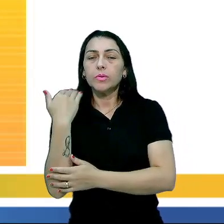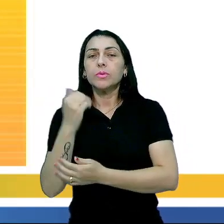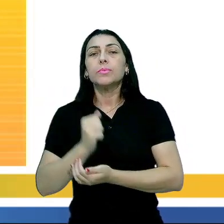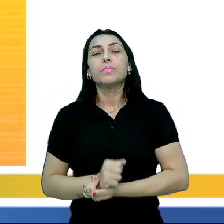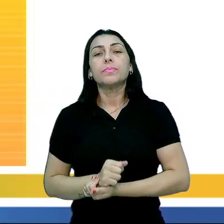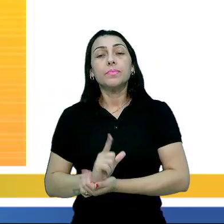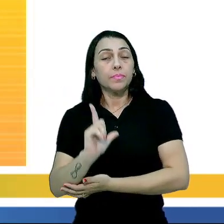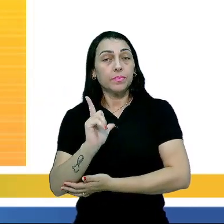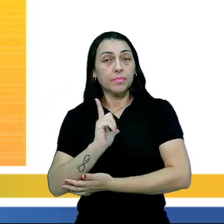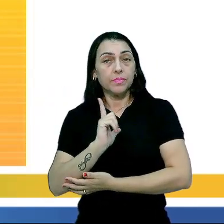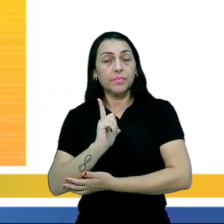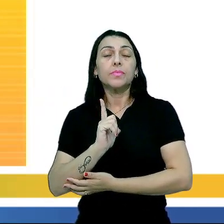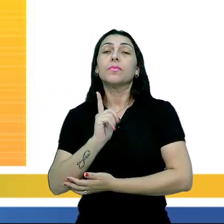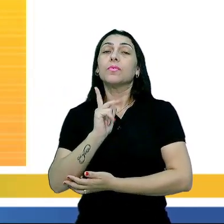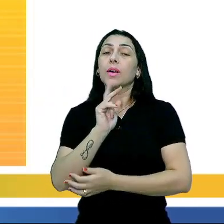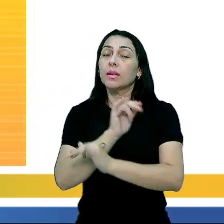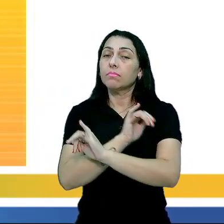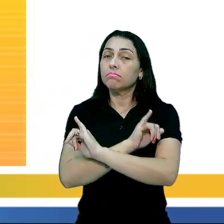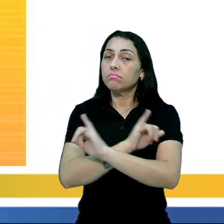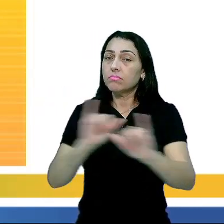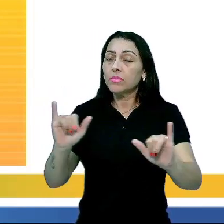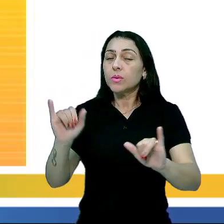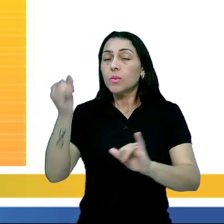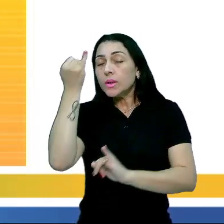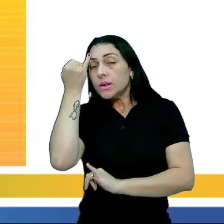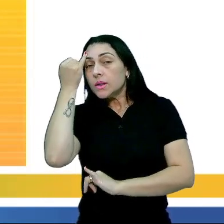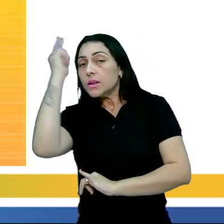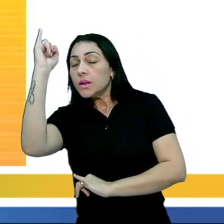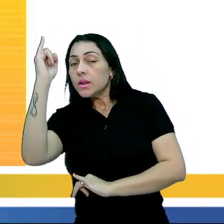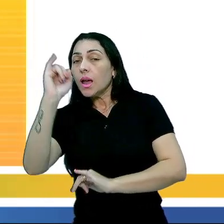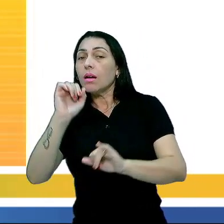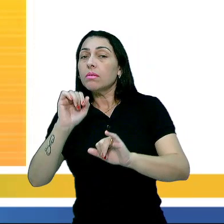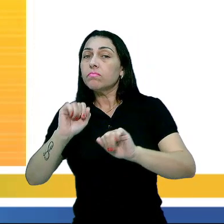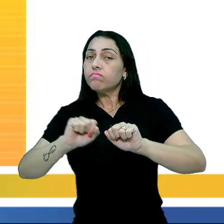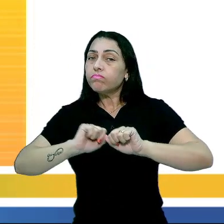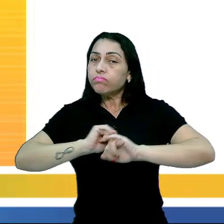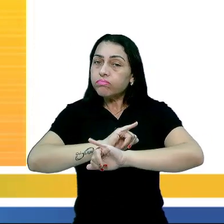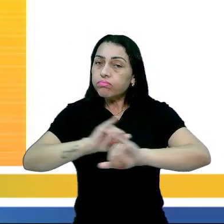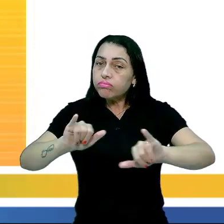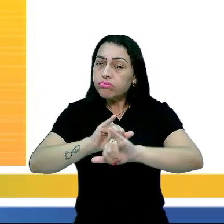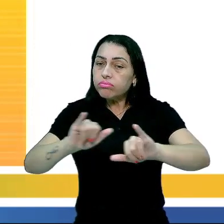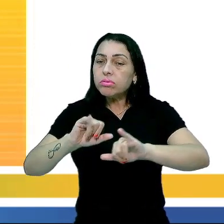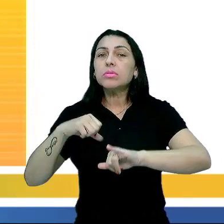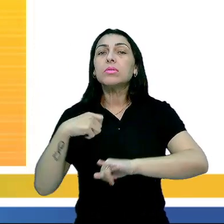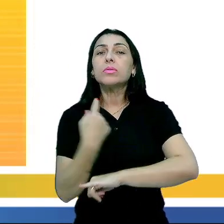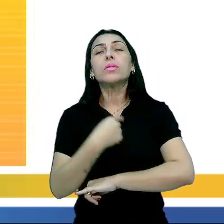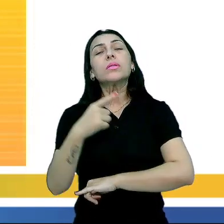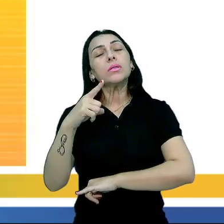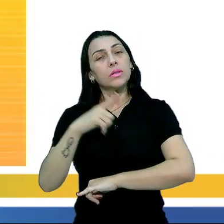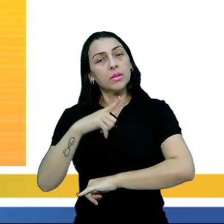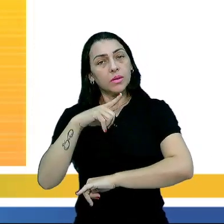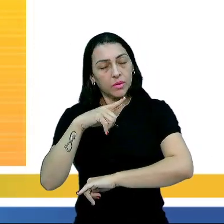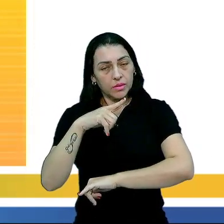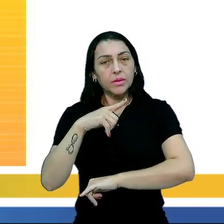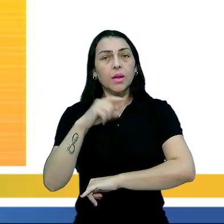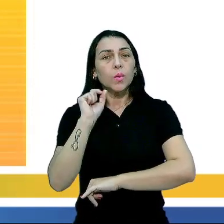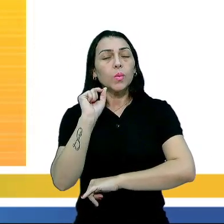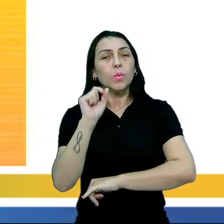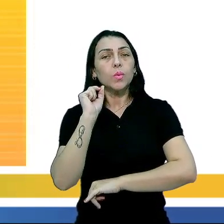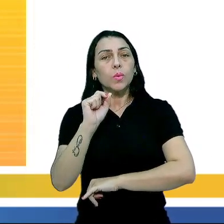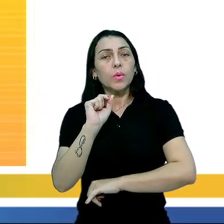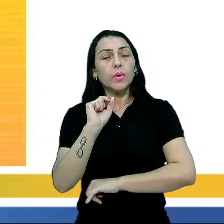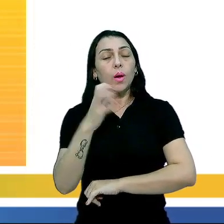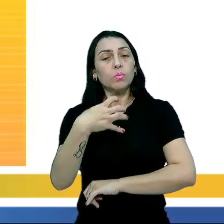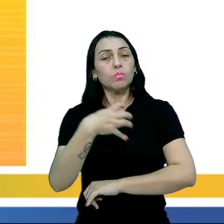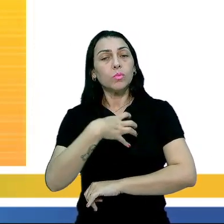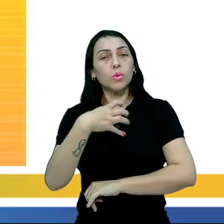nós estamos difundindo uma ideia, publicando uma ideia que a gente quer tornar um modo